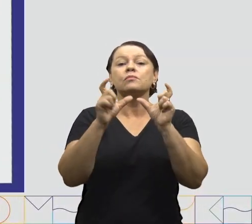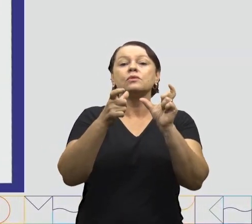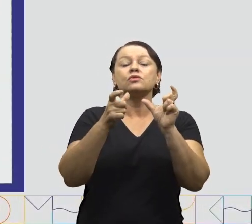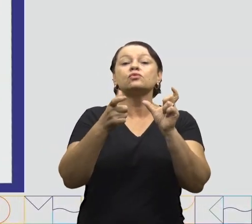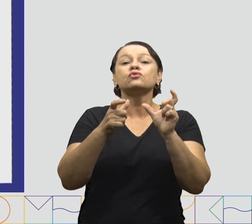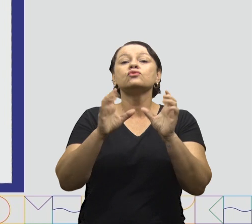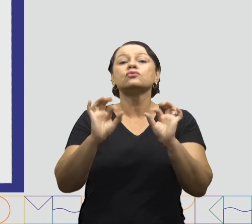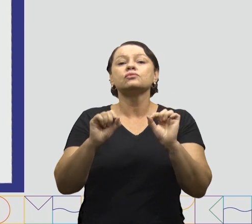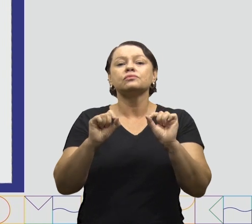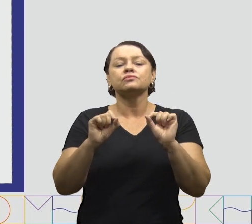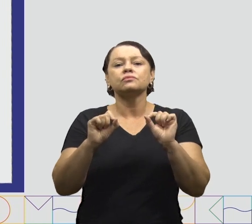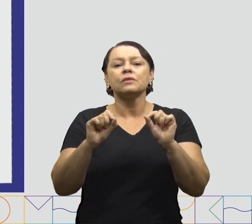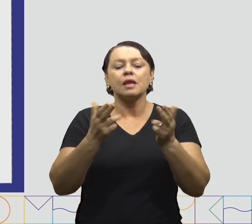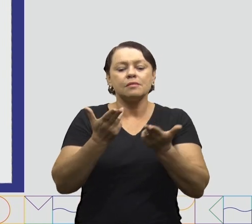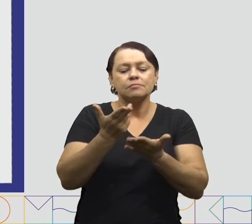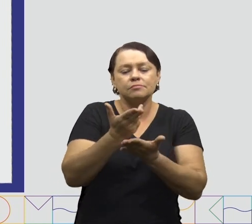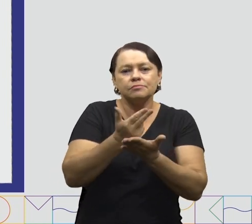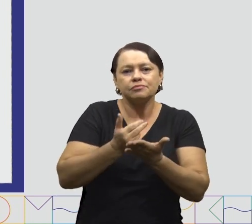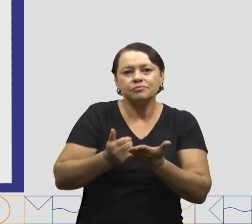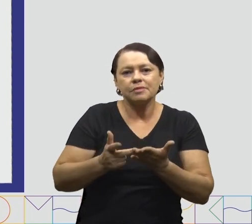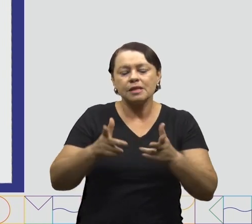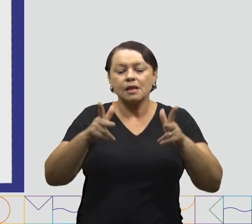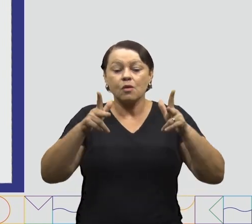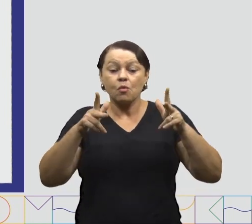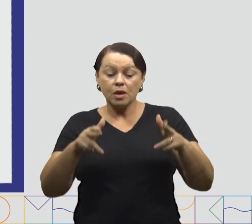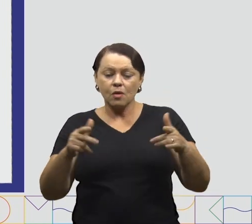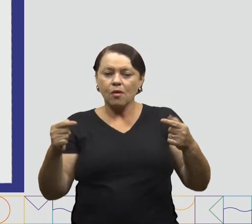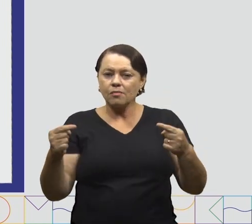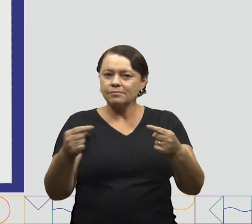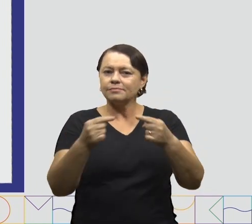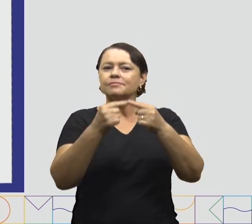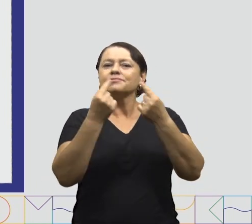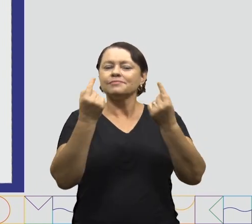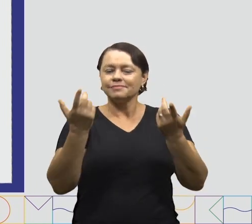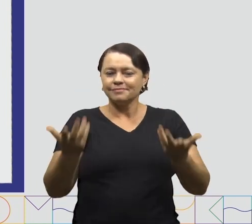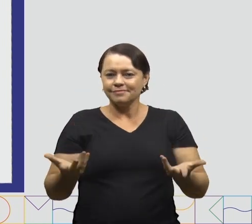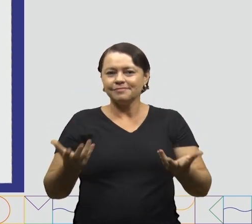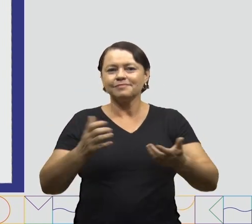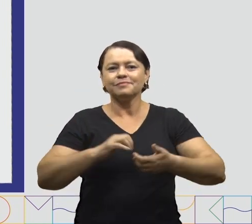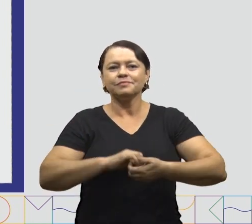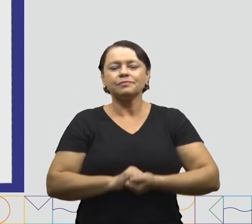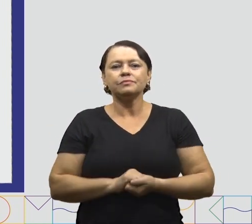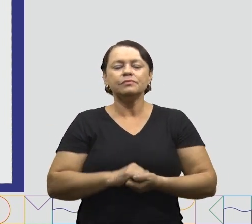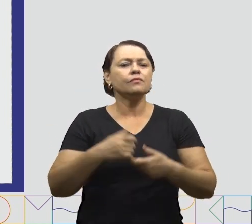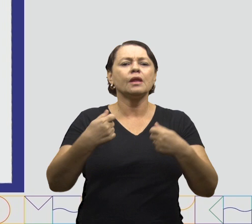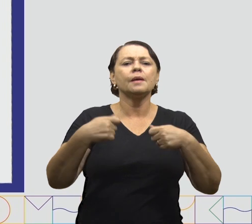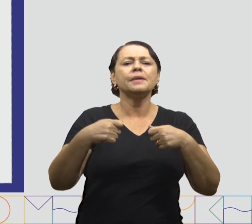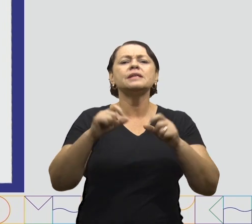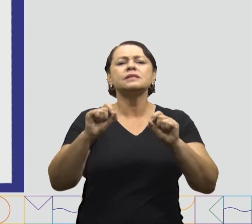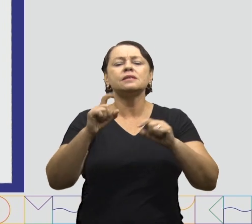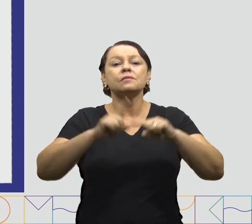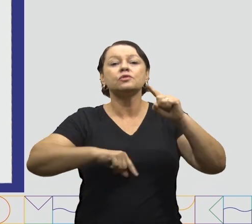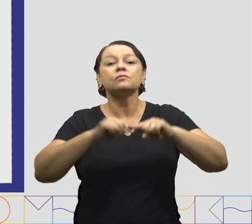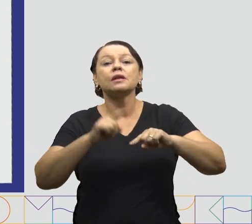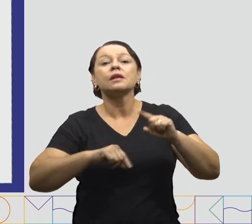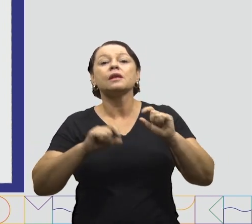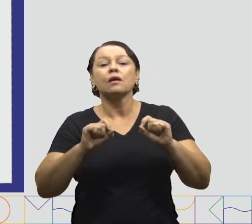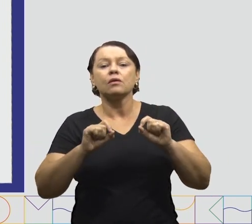jogo é Jogo da Memória, isso mesmo. E a preparação, o que nós